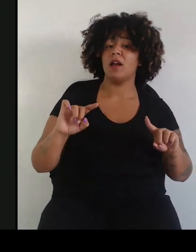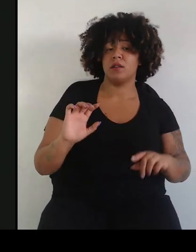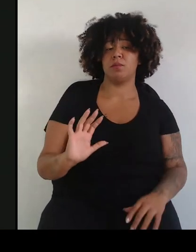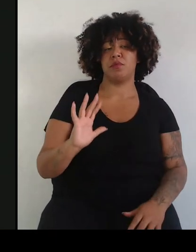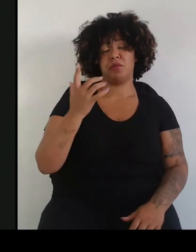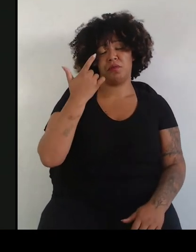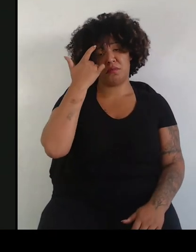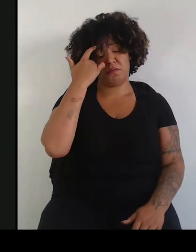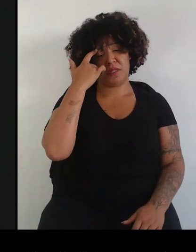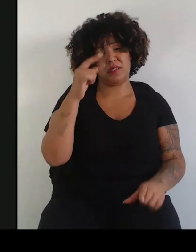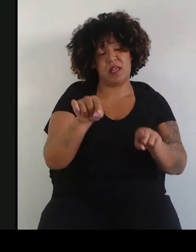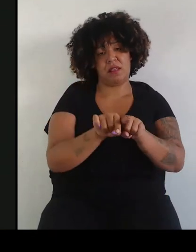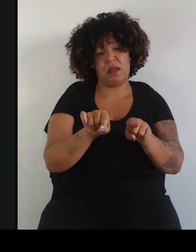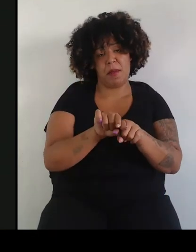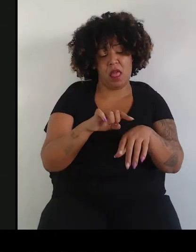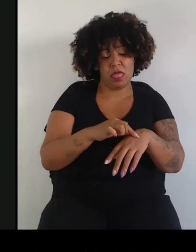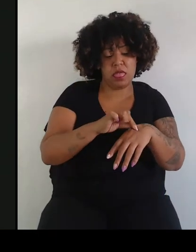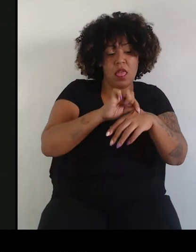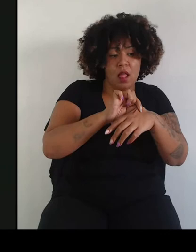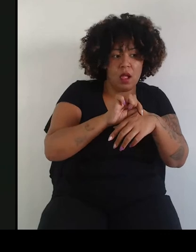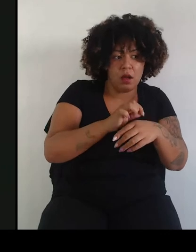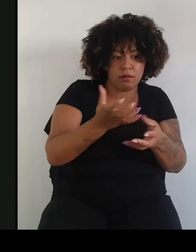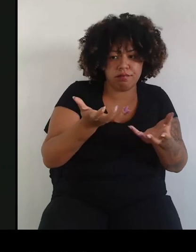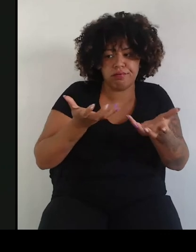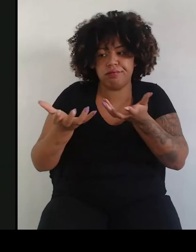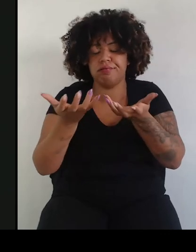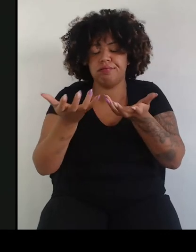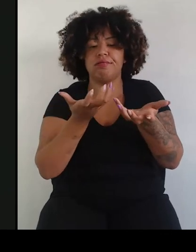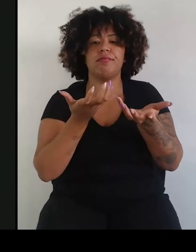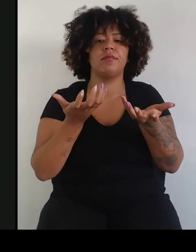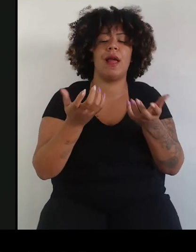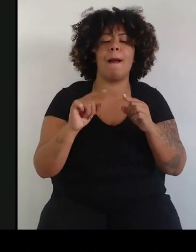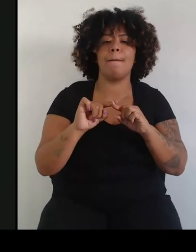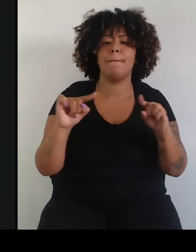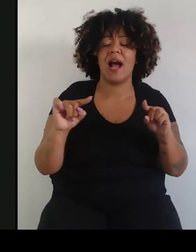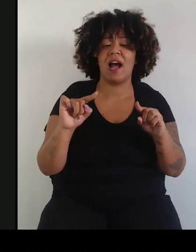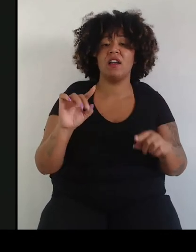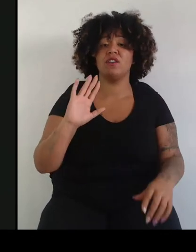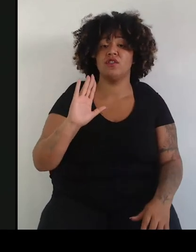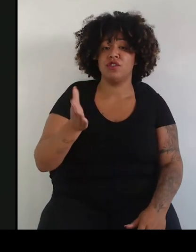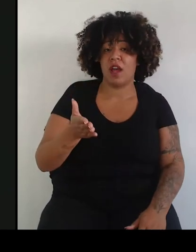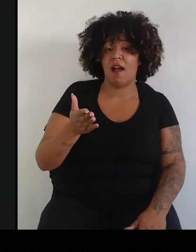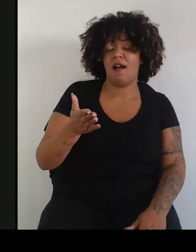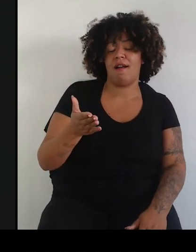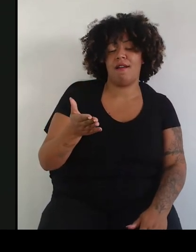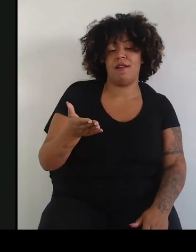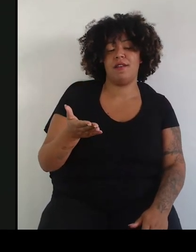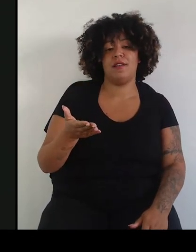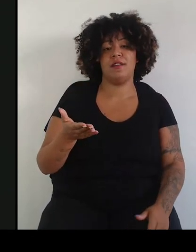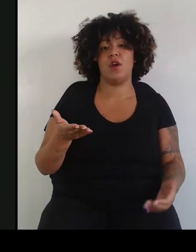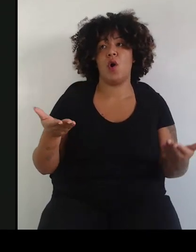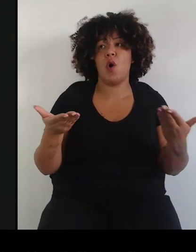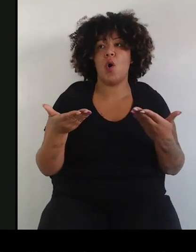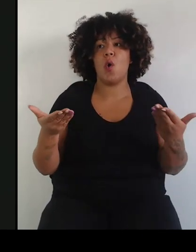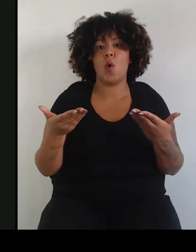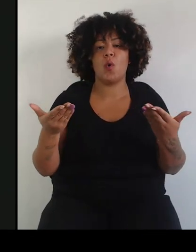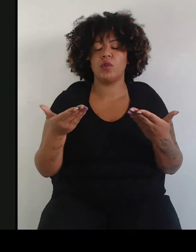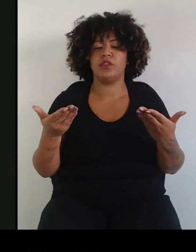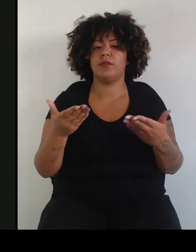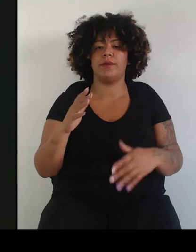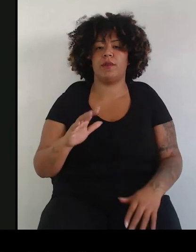pensar no canibalismo das Américas mas já toma o canibalismo mítico europeu